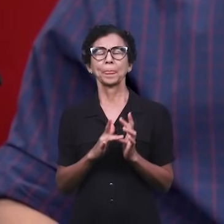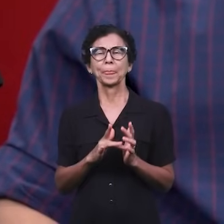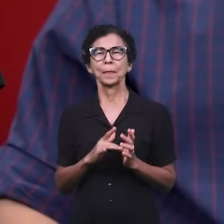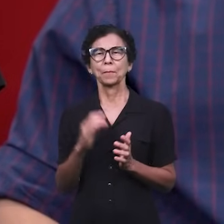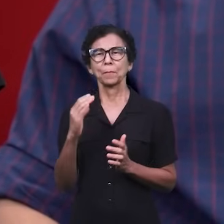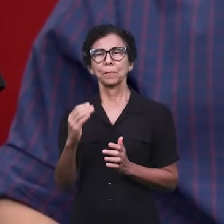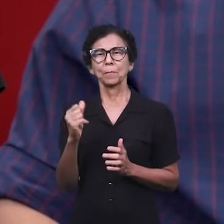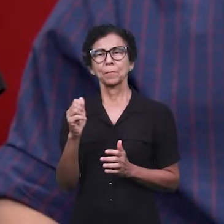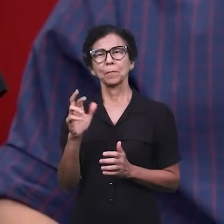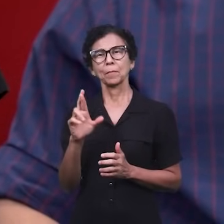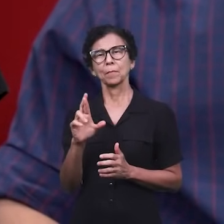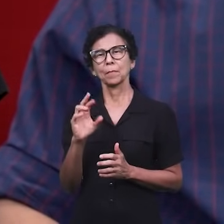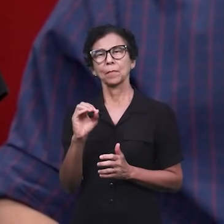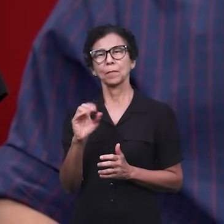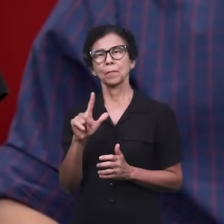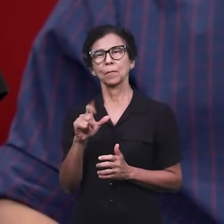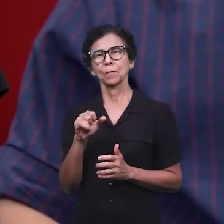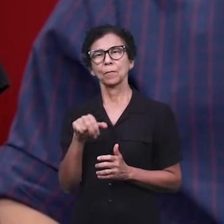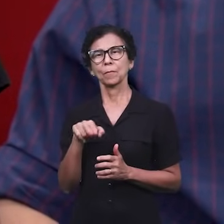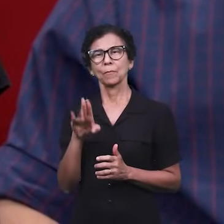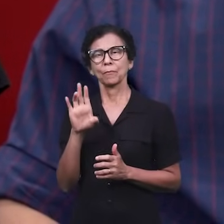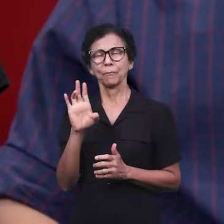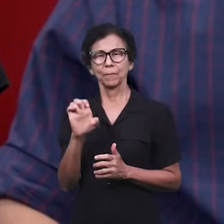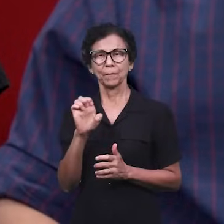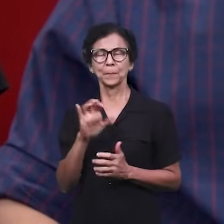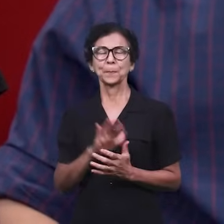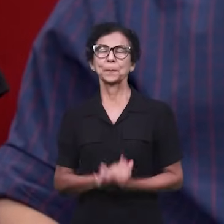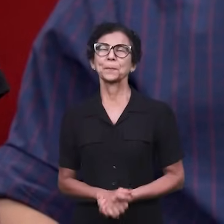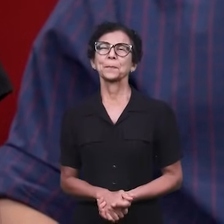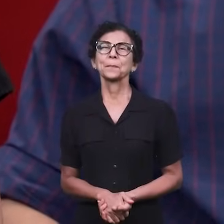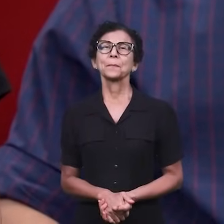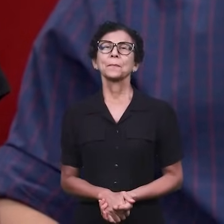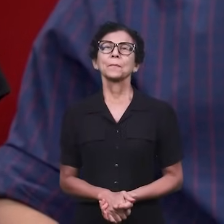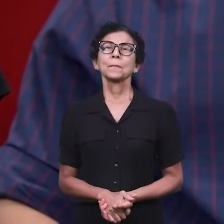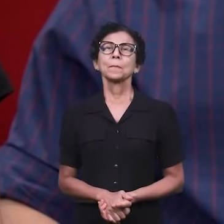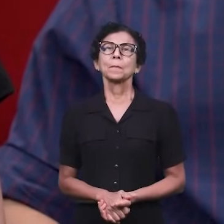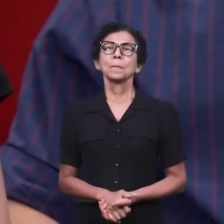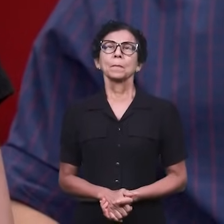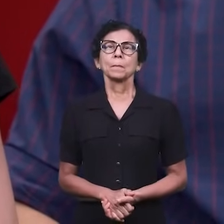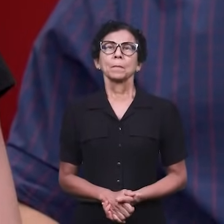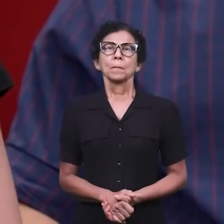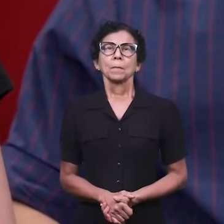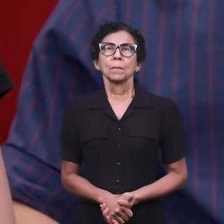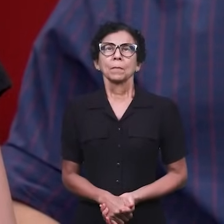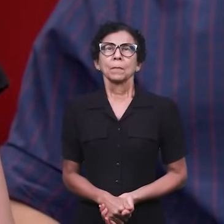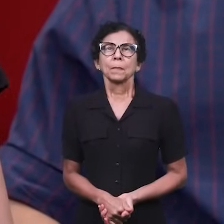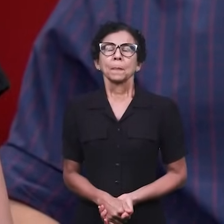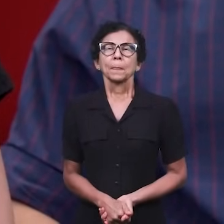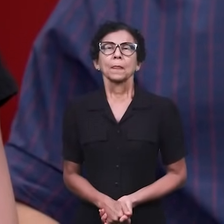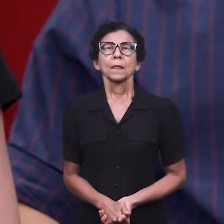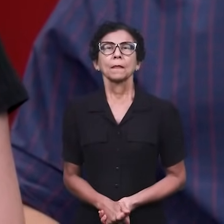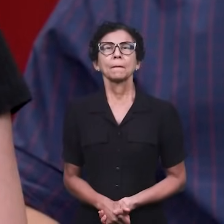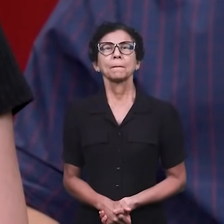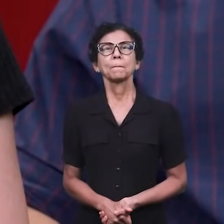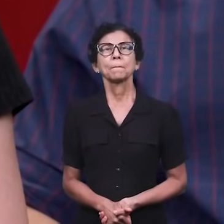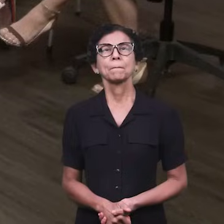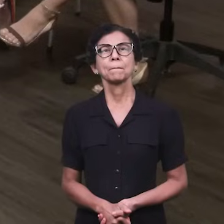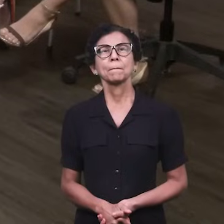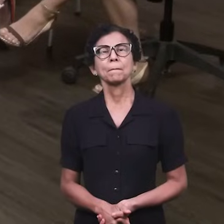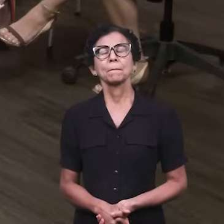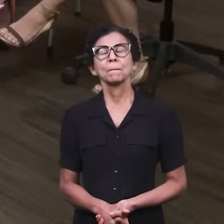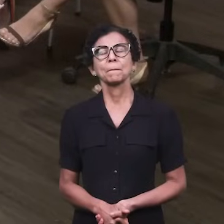Jesus me chamo Caroline sou de Vila Velha 3 e a minha pergunta é como a Bíblia chegou até